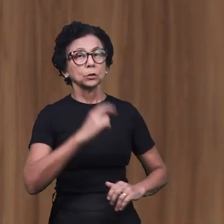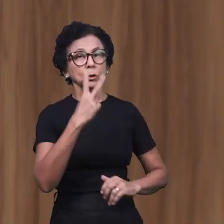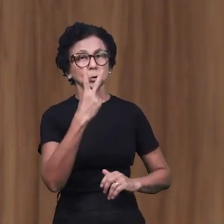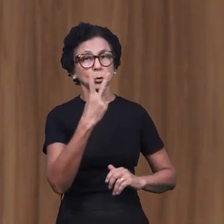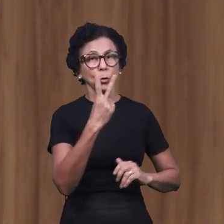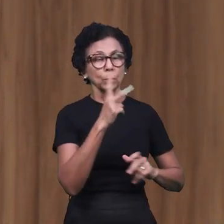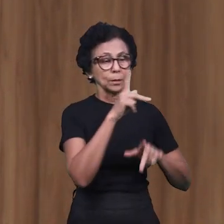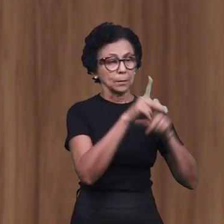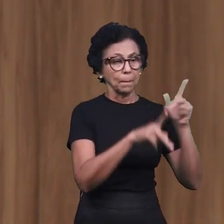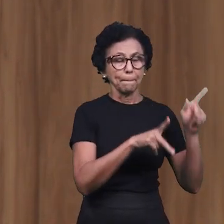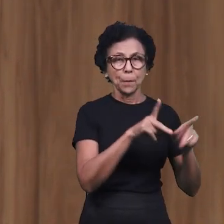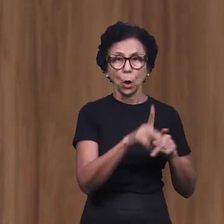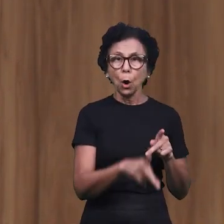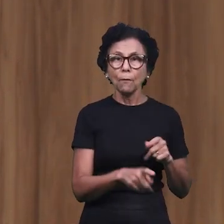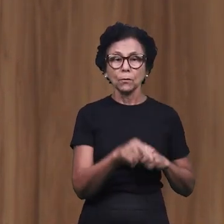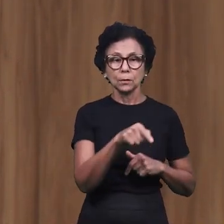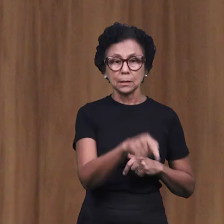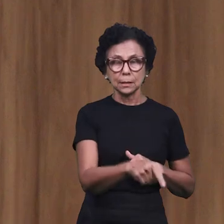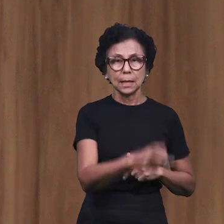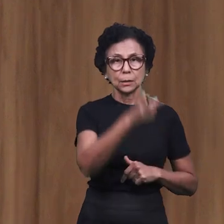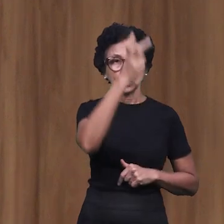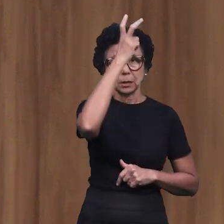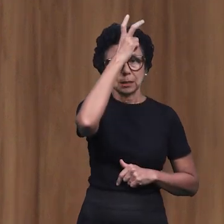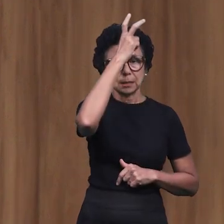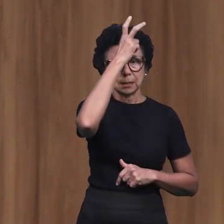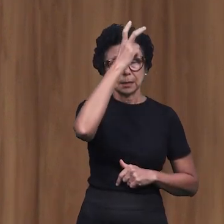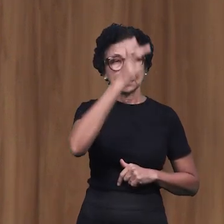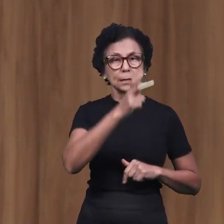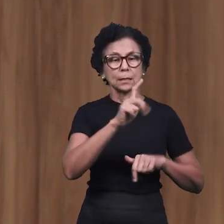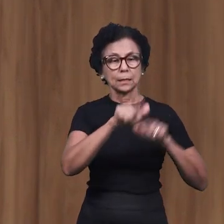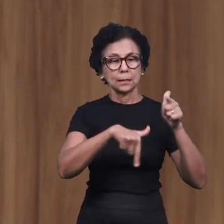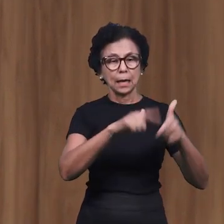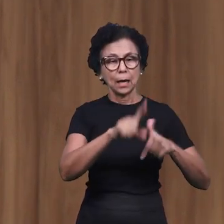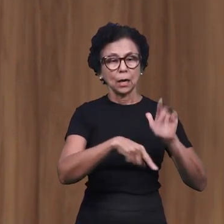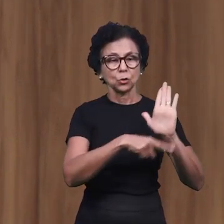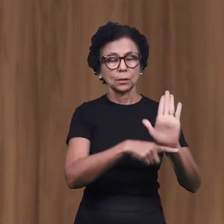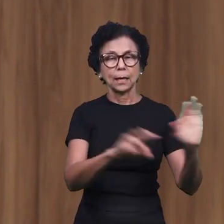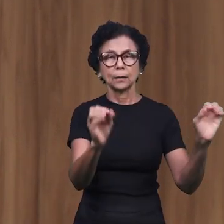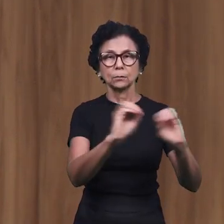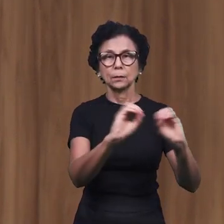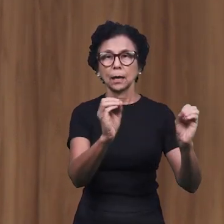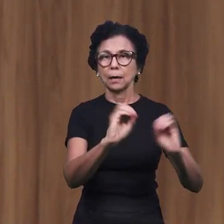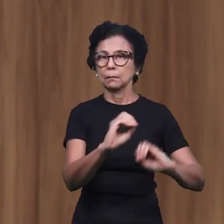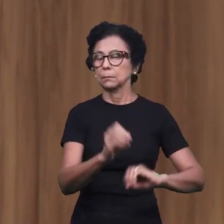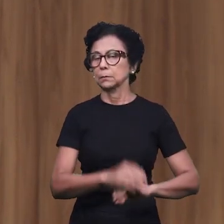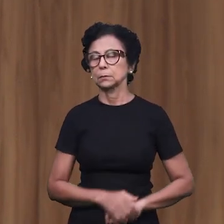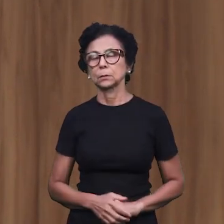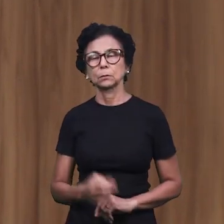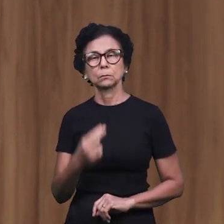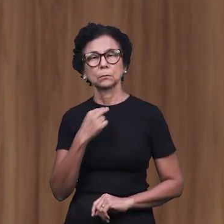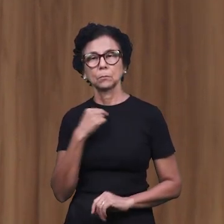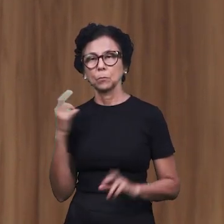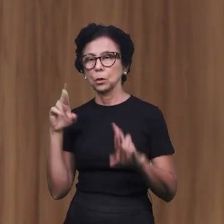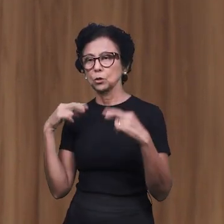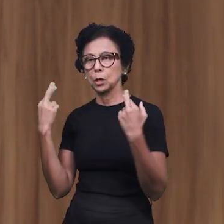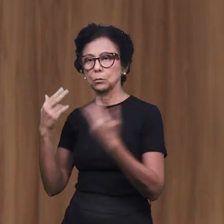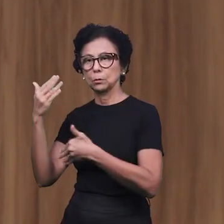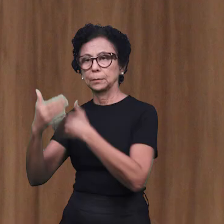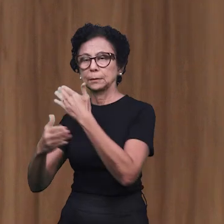Então, com esses não tem acordo, viu? Eles não vão fazer parte da congregação. Agora, a gente vê aqui a partir do versículo